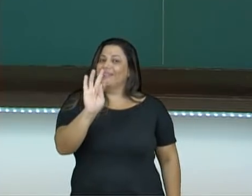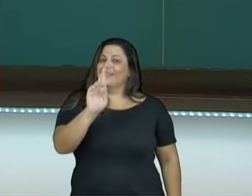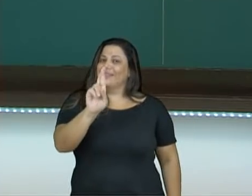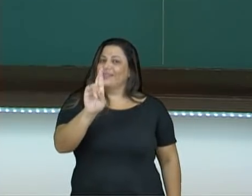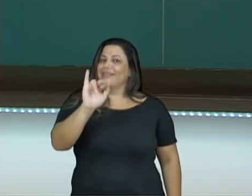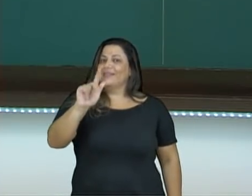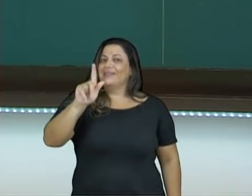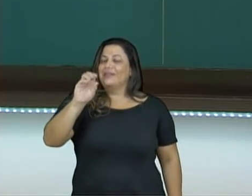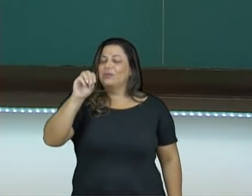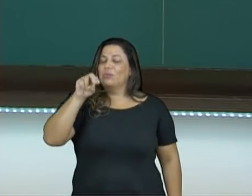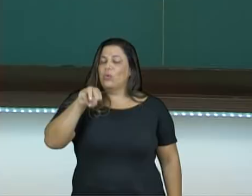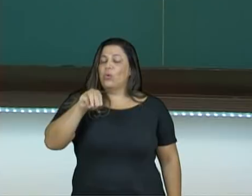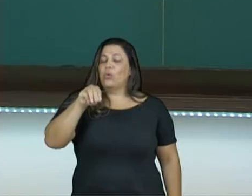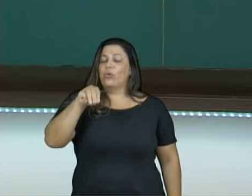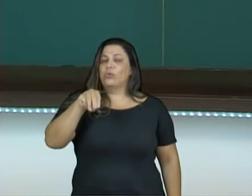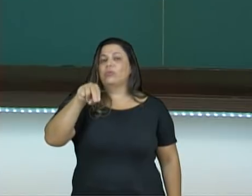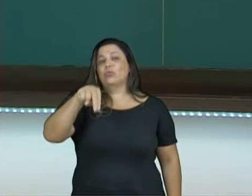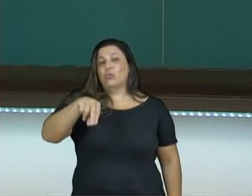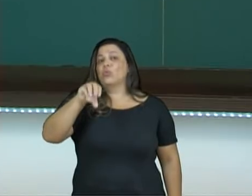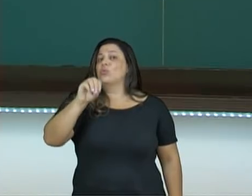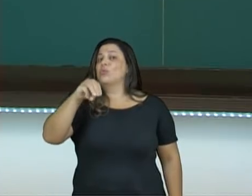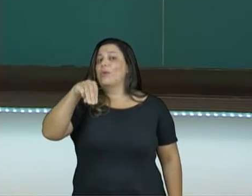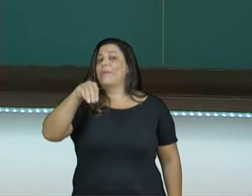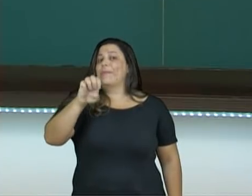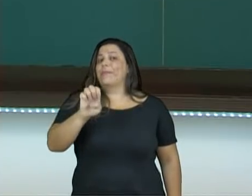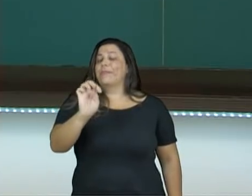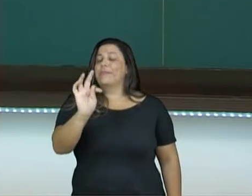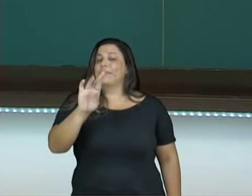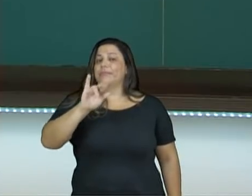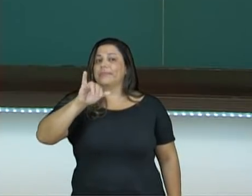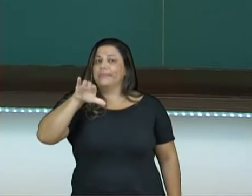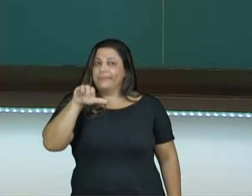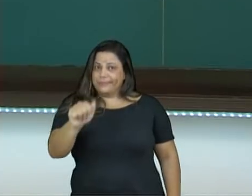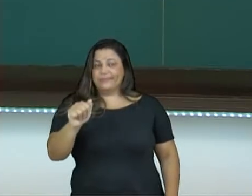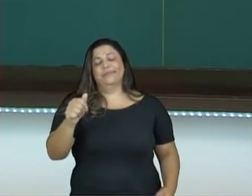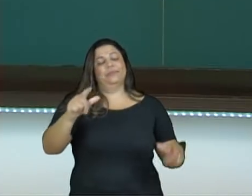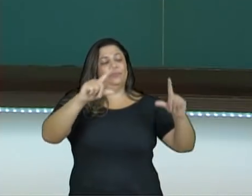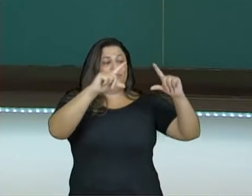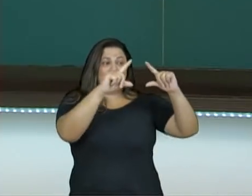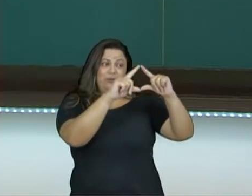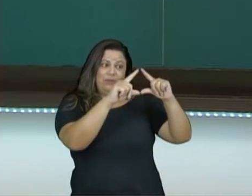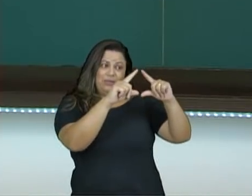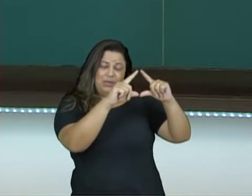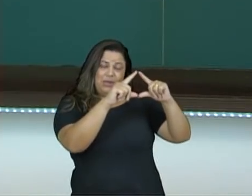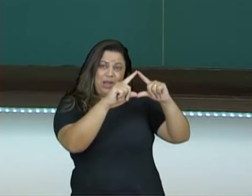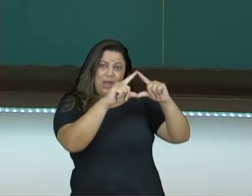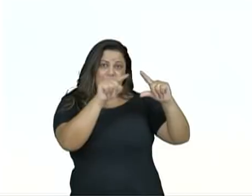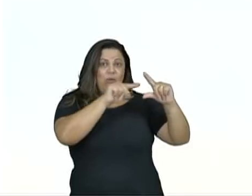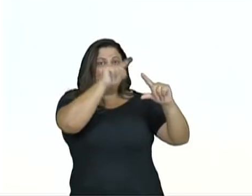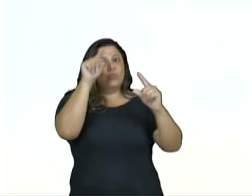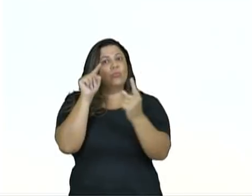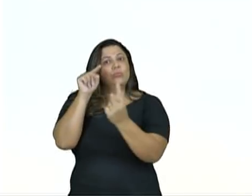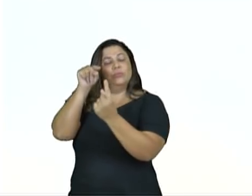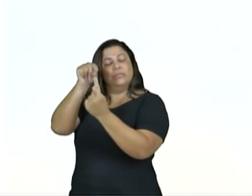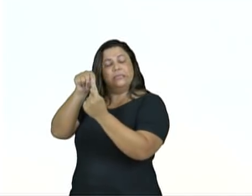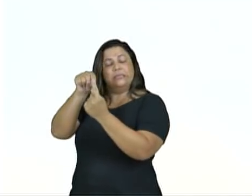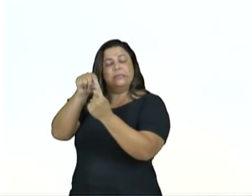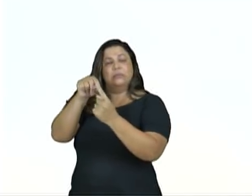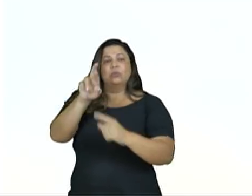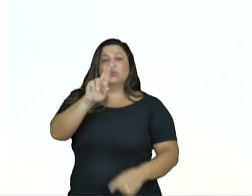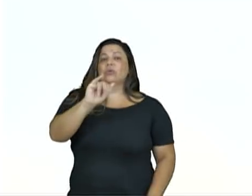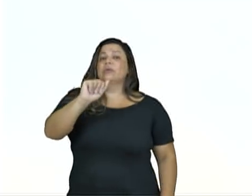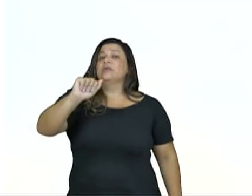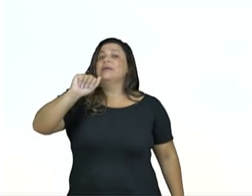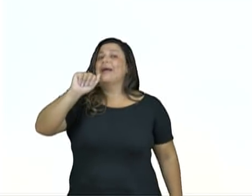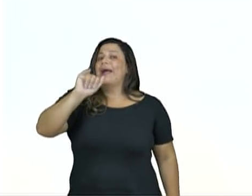essas relações também de ângulos com lados de triângulo, e ela tem em específico o raio unitário,